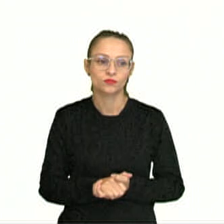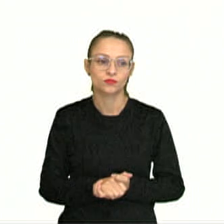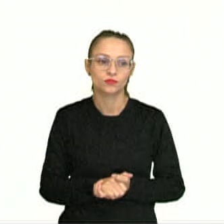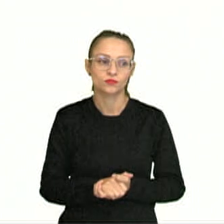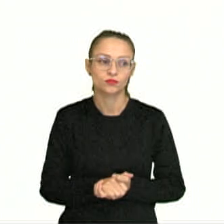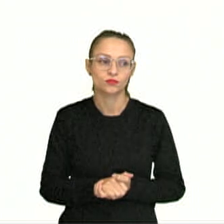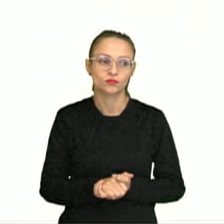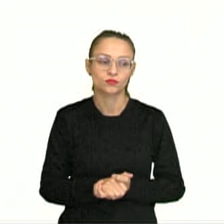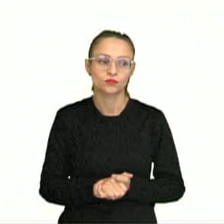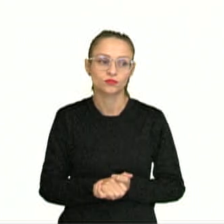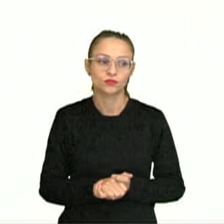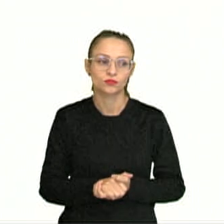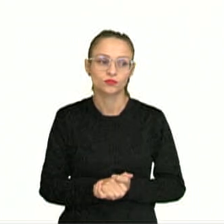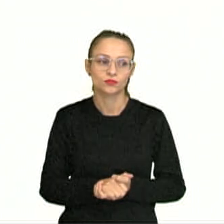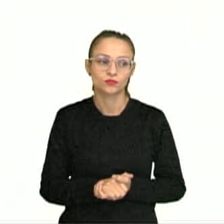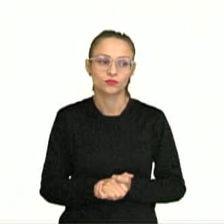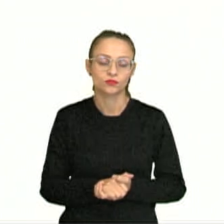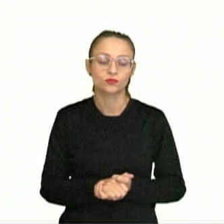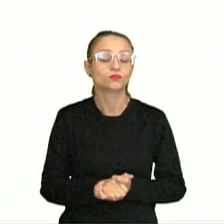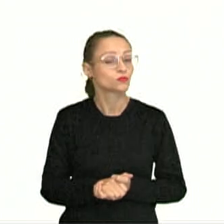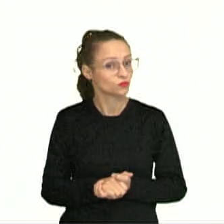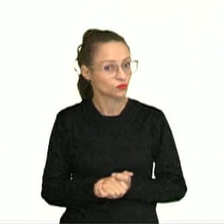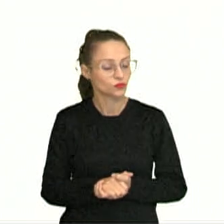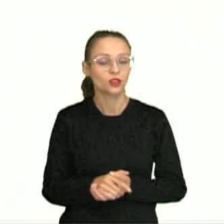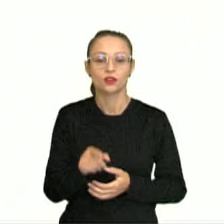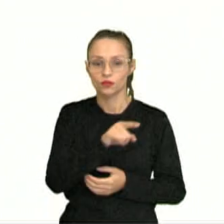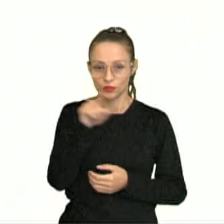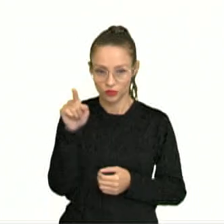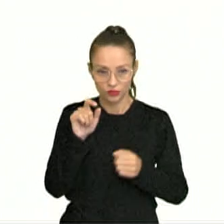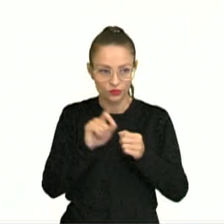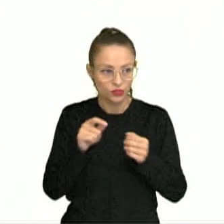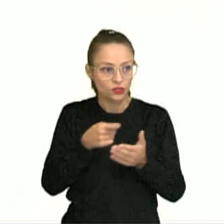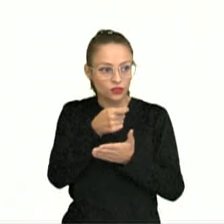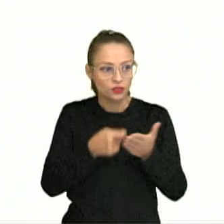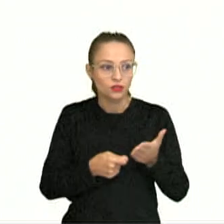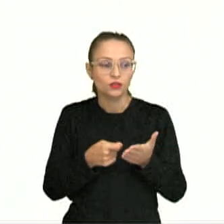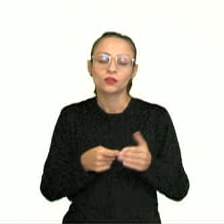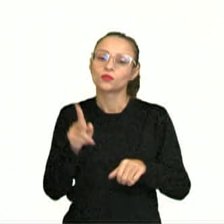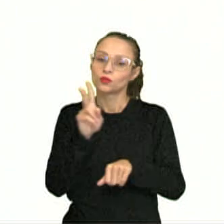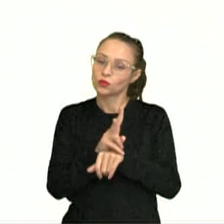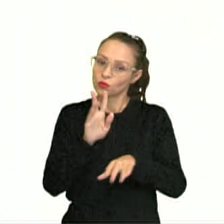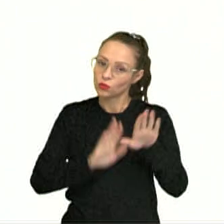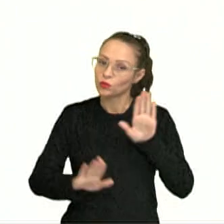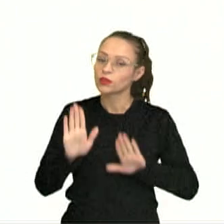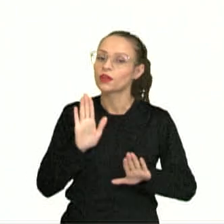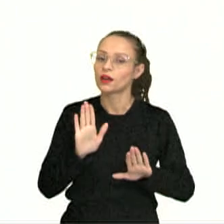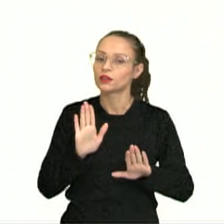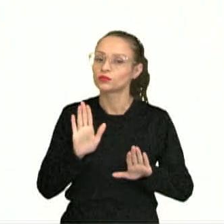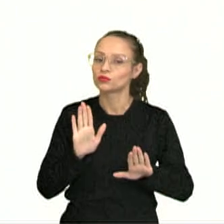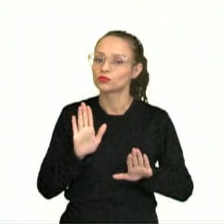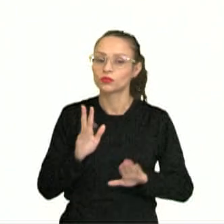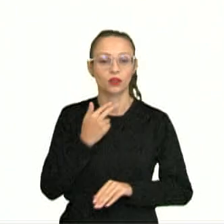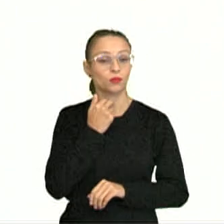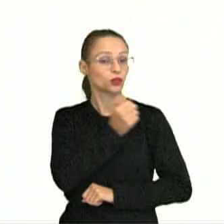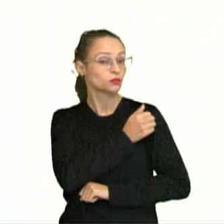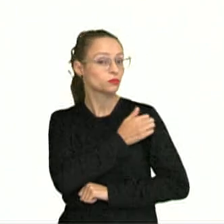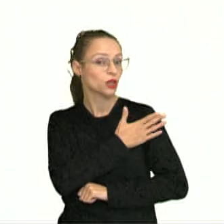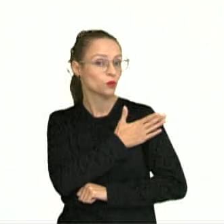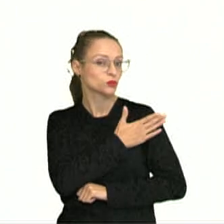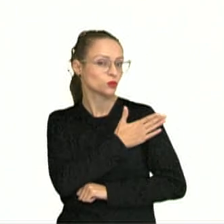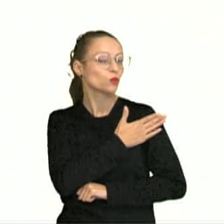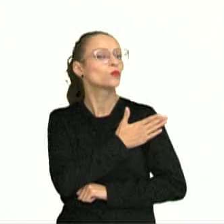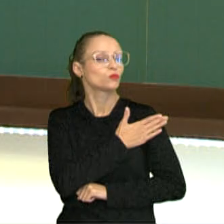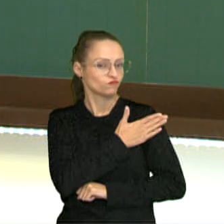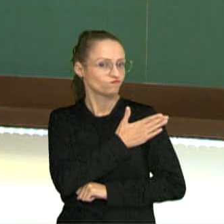ou prejuízos. Ou seja, quando vocês forem criar isso, vocês têm que ter cuidado para não ser